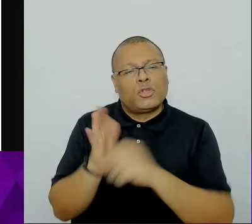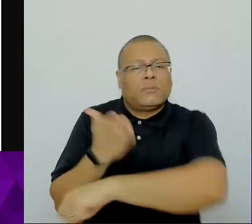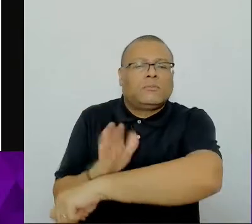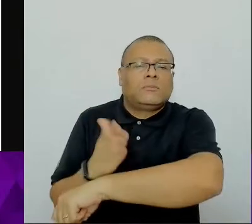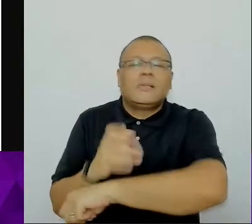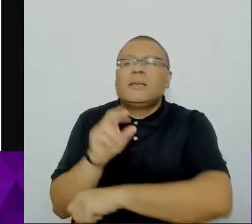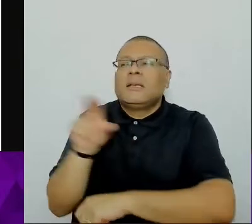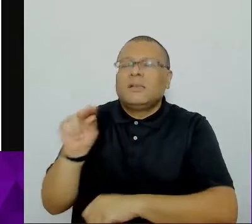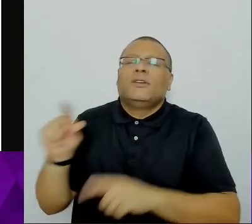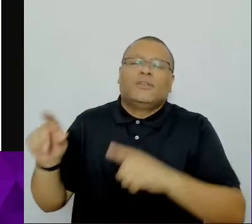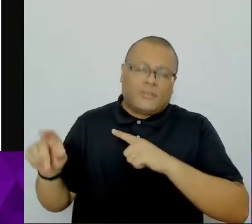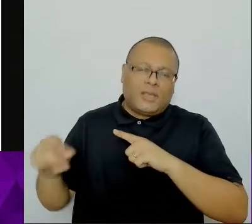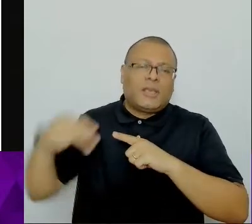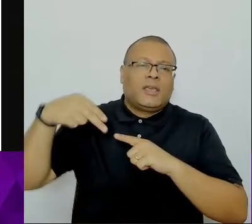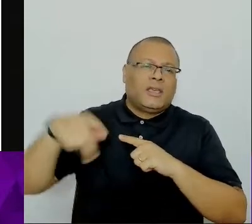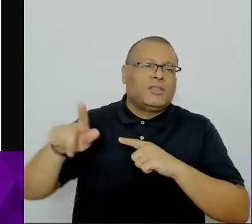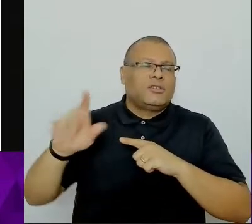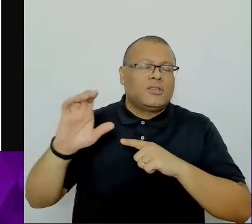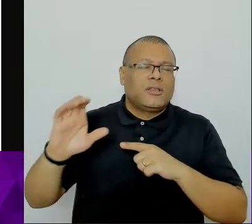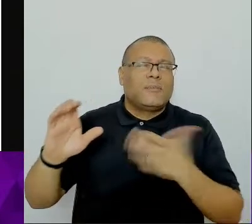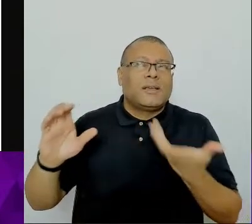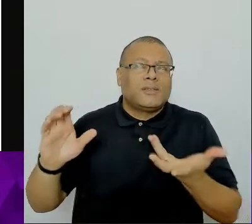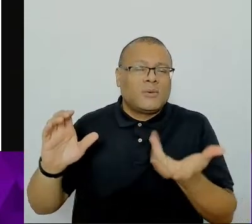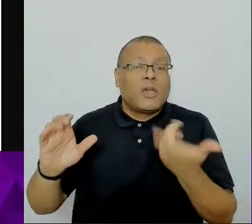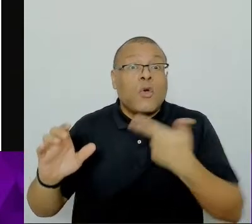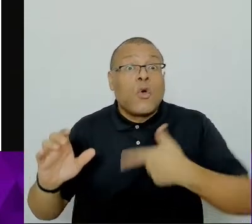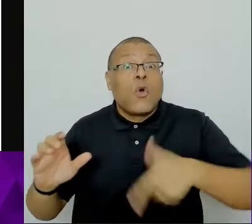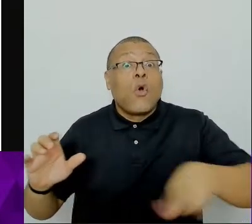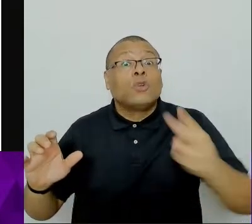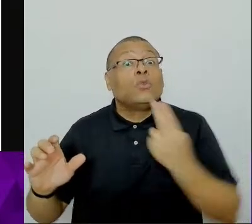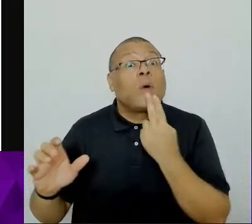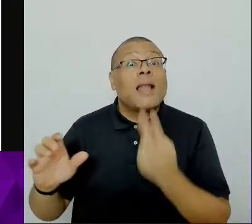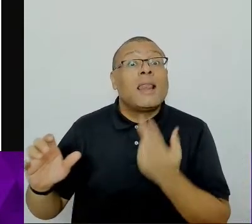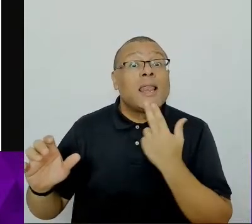inglês lá no NGC, e vai fazer